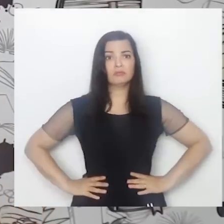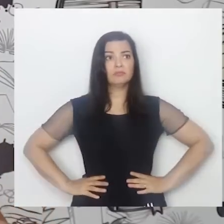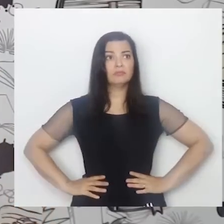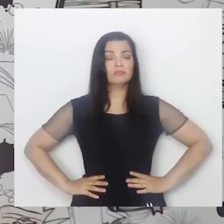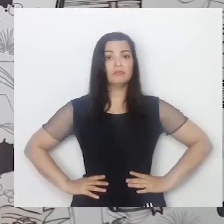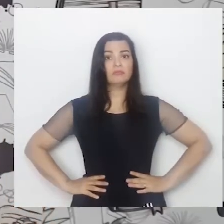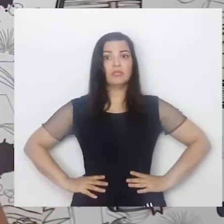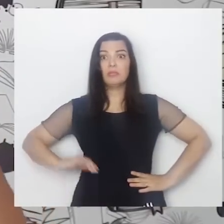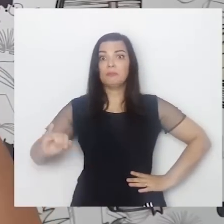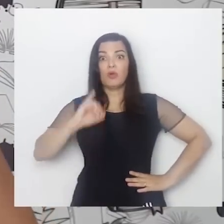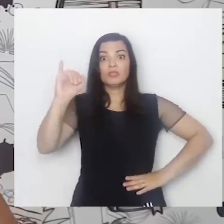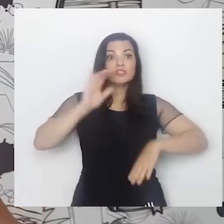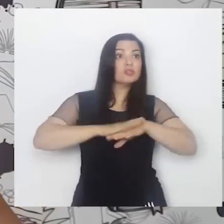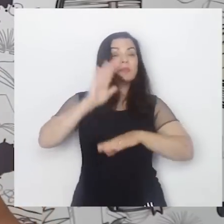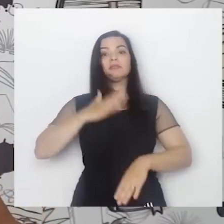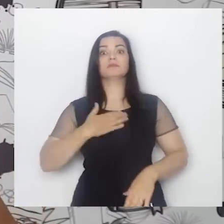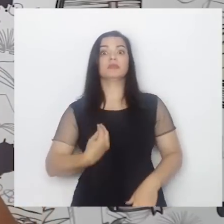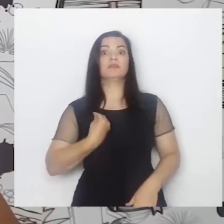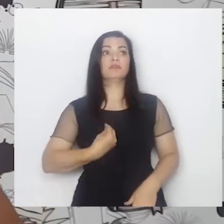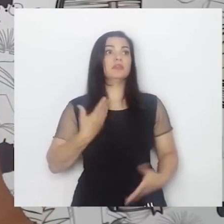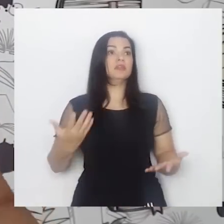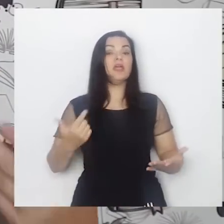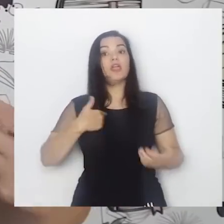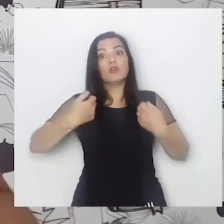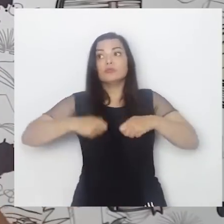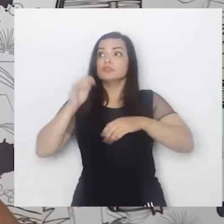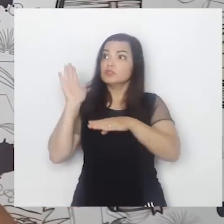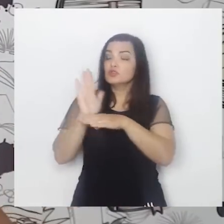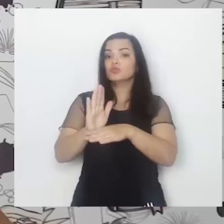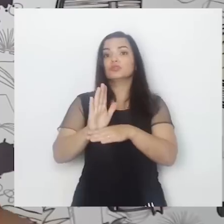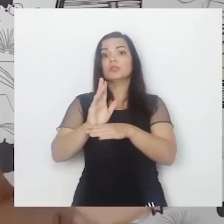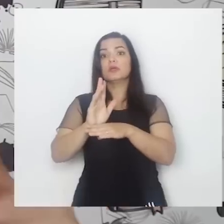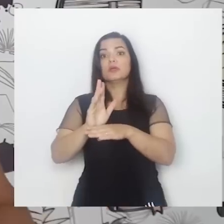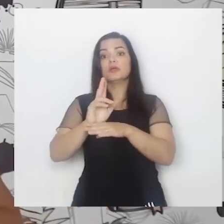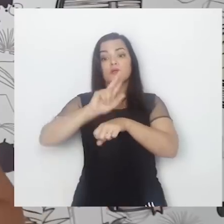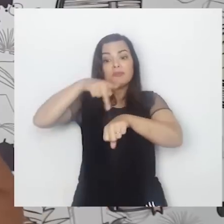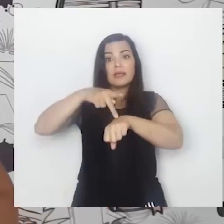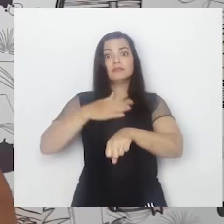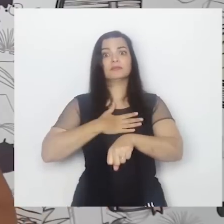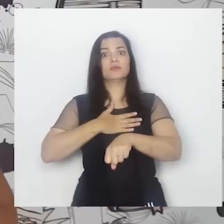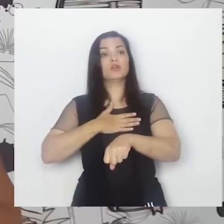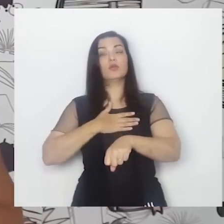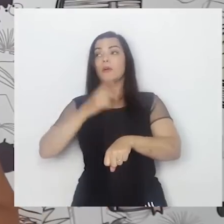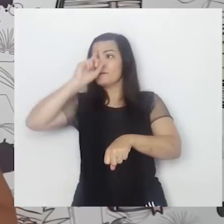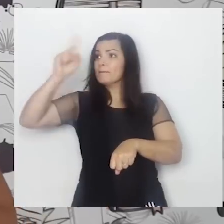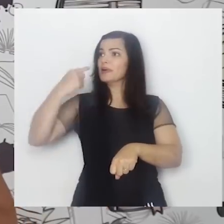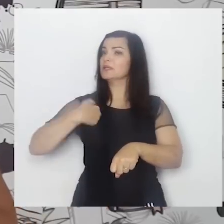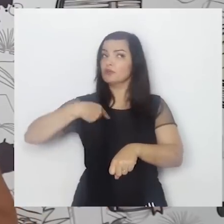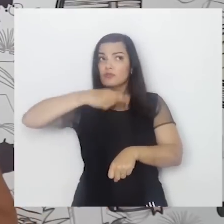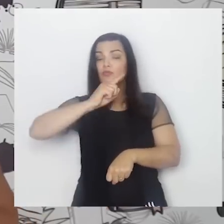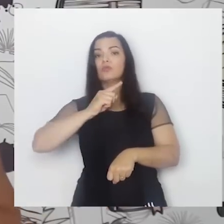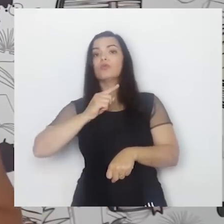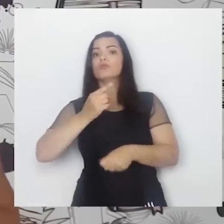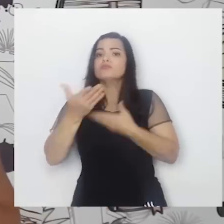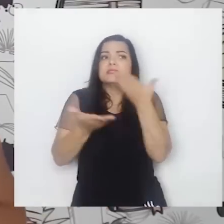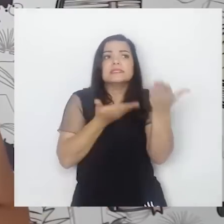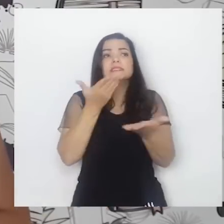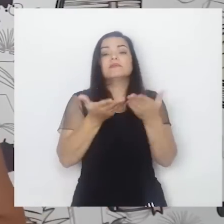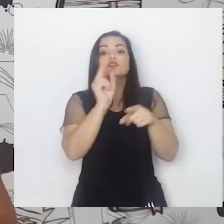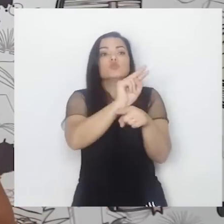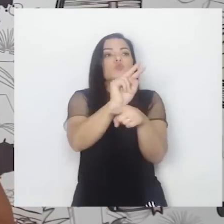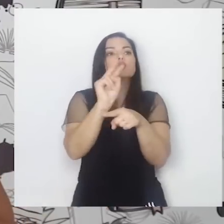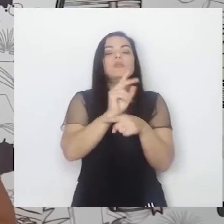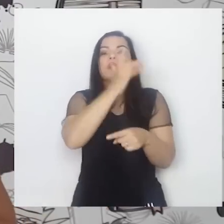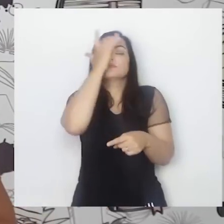preciosos. Preciso ajudar o meu país, então me manda para lá porque eu quero ajudar com os serviços médicos, cuidando